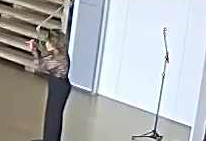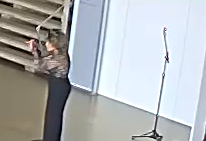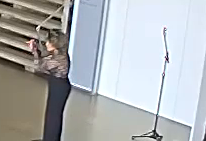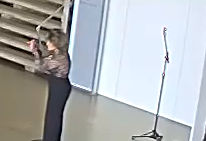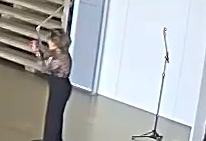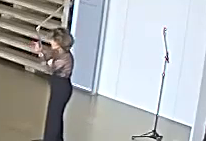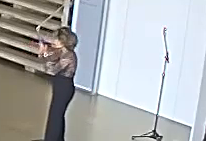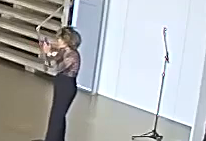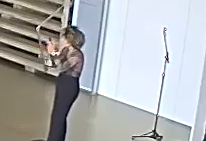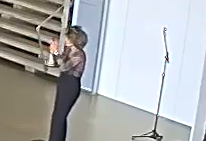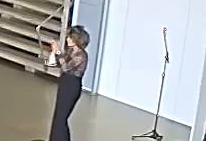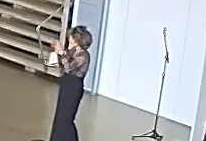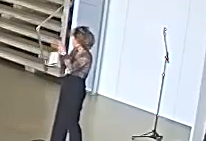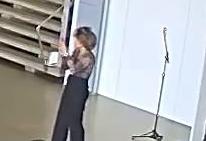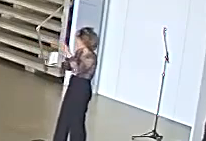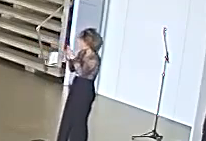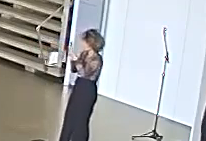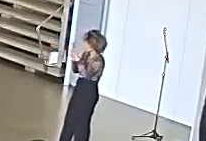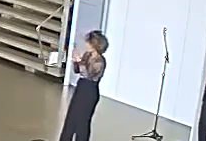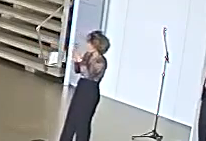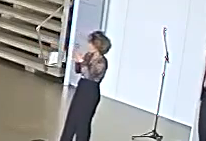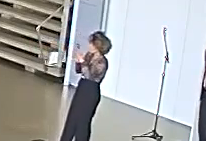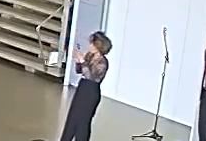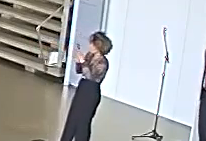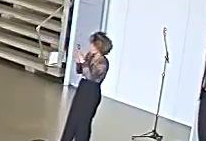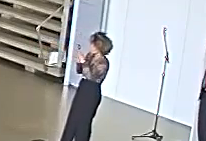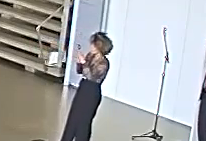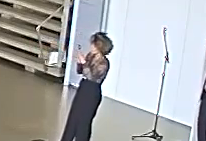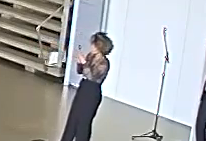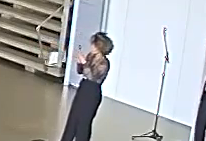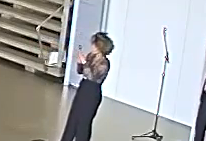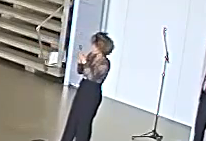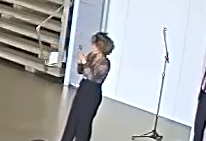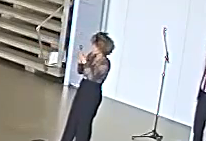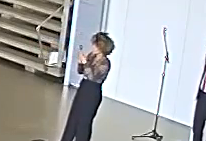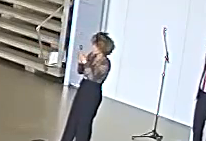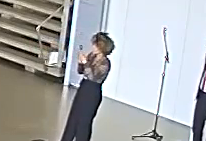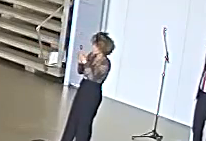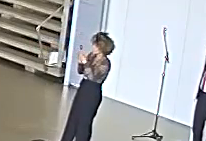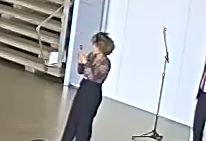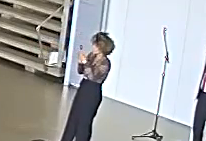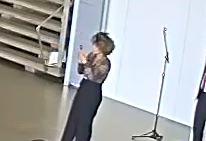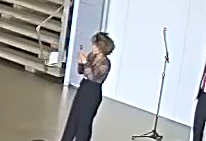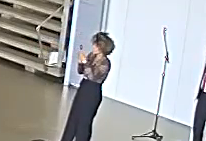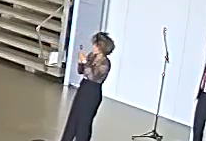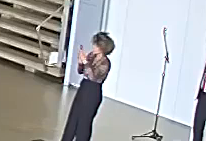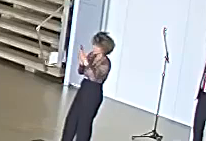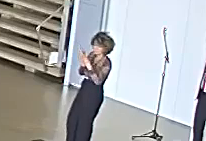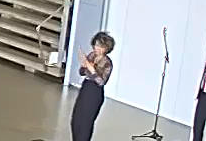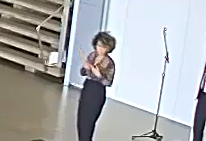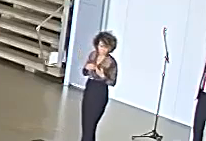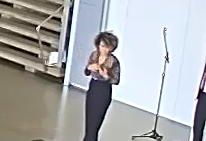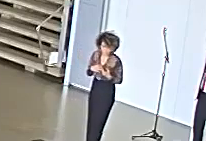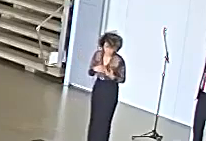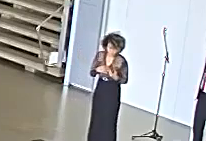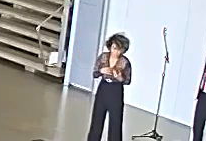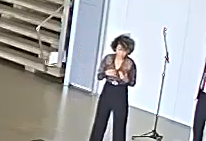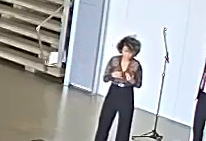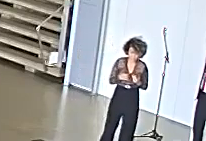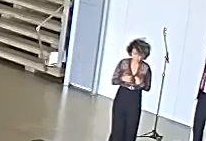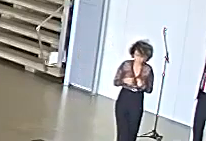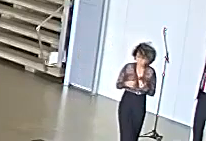Glória, pela Casa da Congregação das Irmãs na cidade de Montes Claros, né, e pela presença também na cidade de Francisco